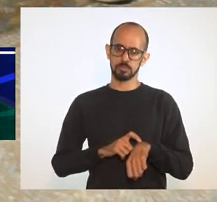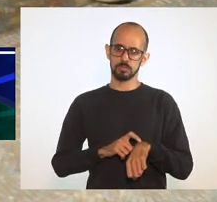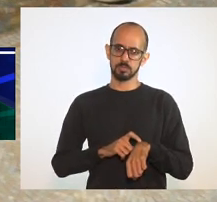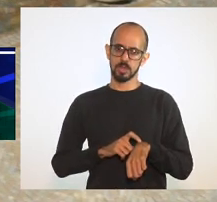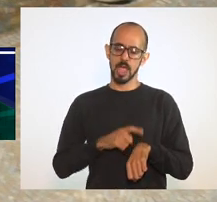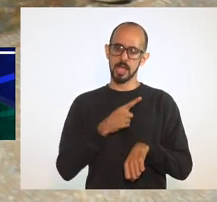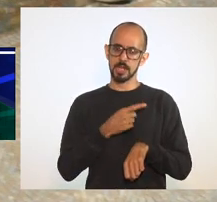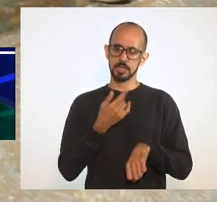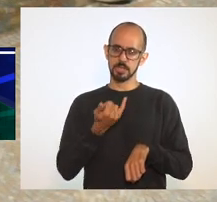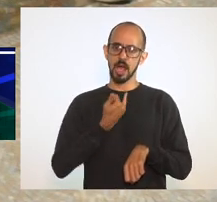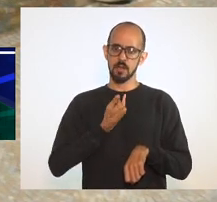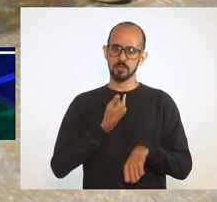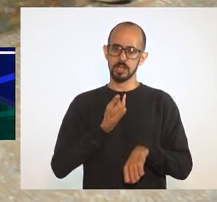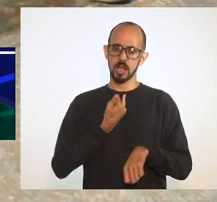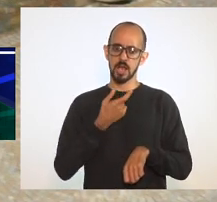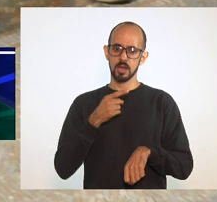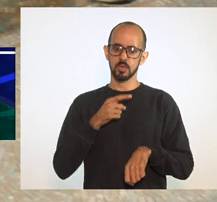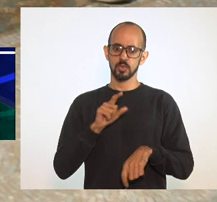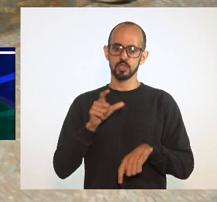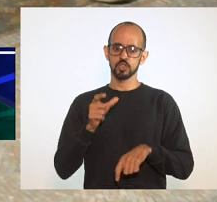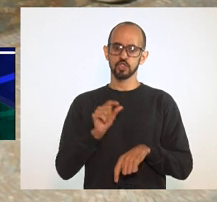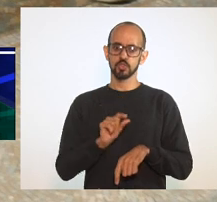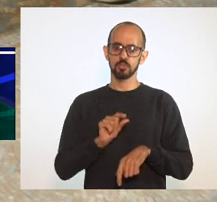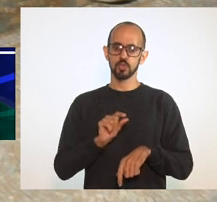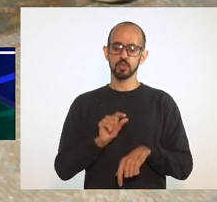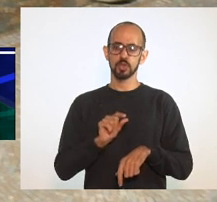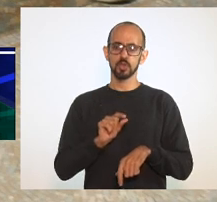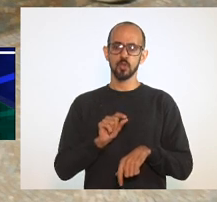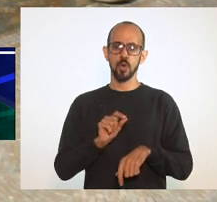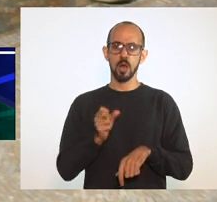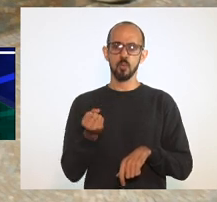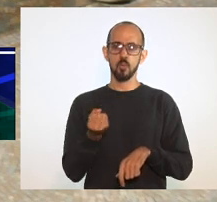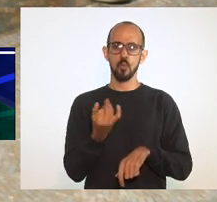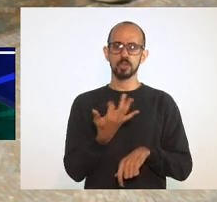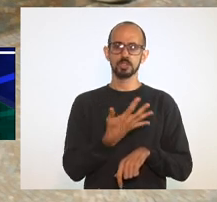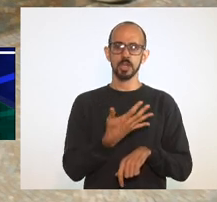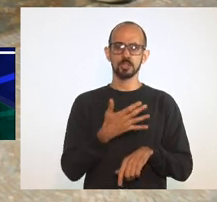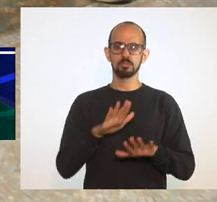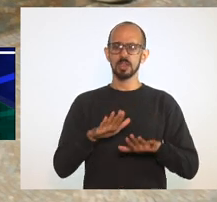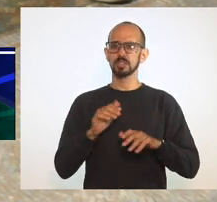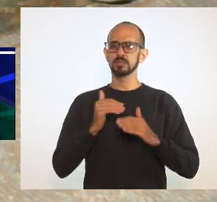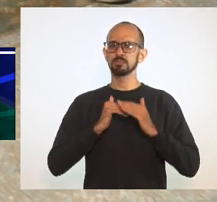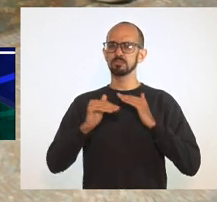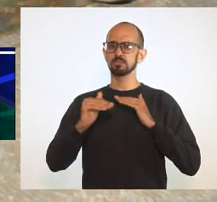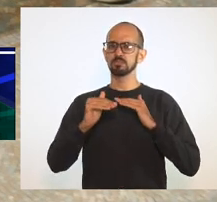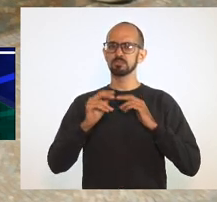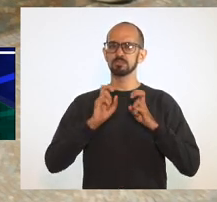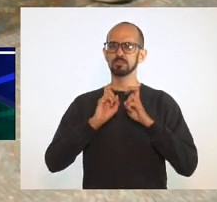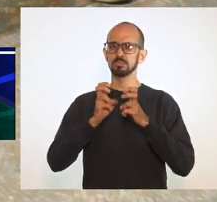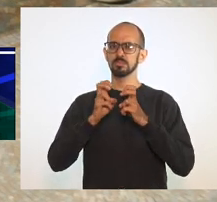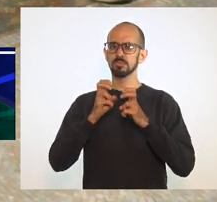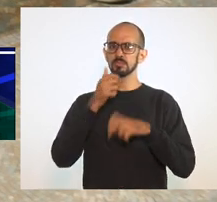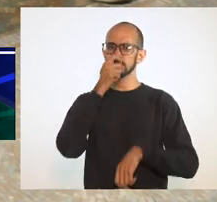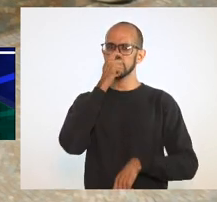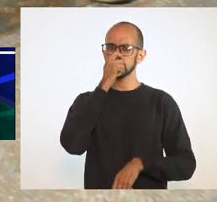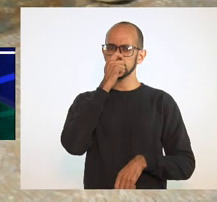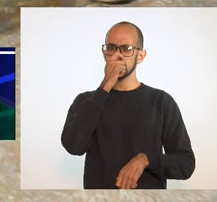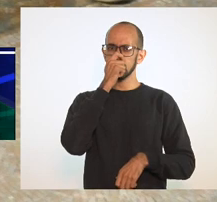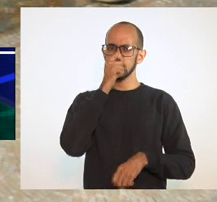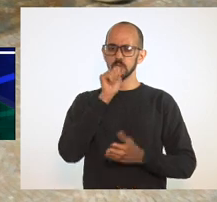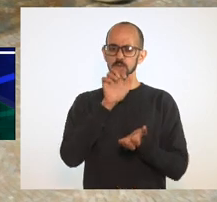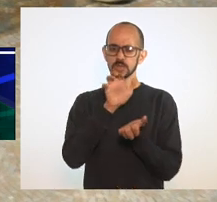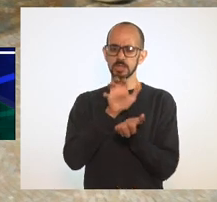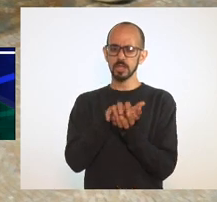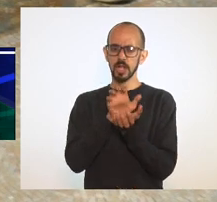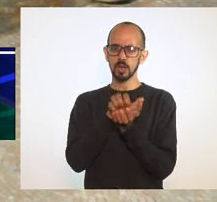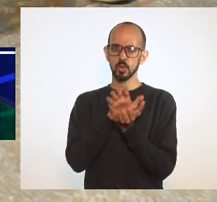alegam que diminuíram o número de passageiros, mas a gente vê o metrô passando lotado, a gente vê o trem saindo de Santa